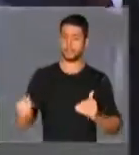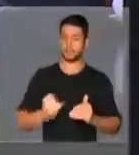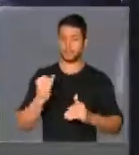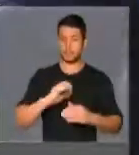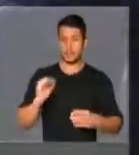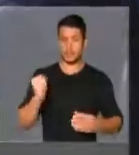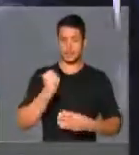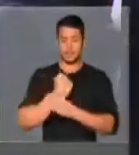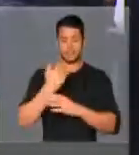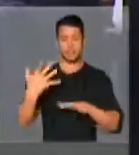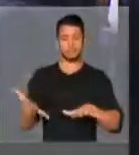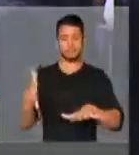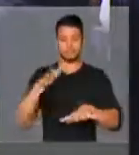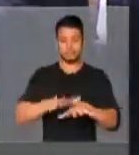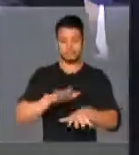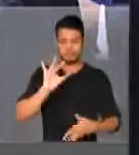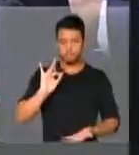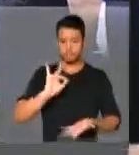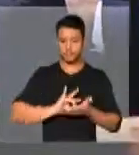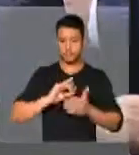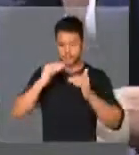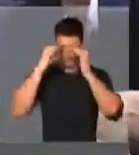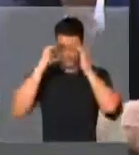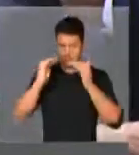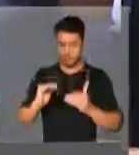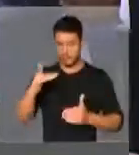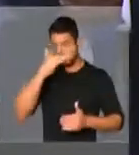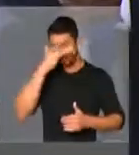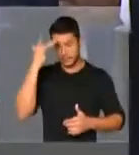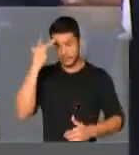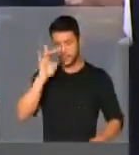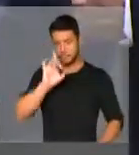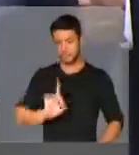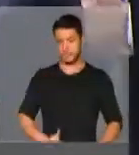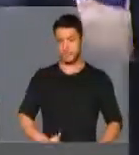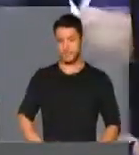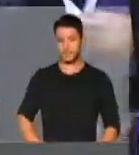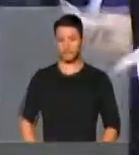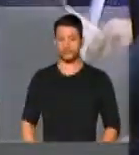para garantir a inclusão, o respeito às pessoas com deficiência.